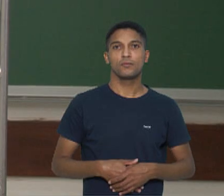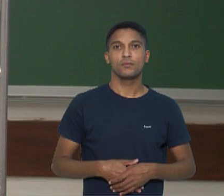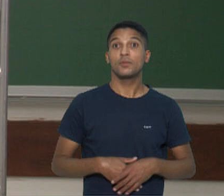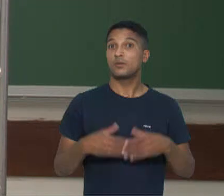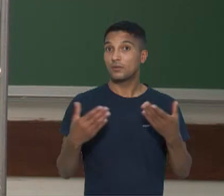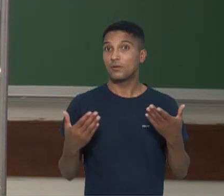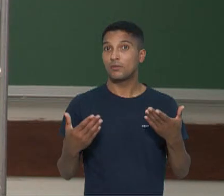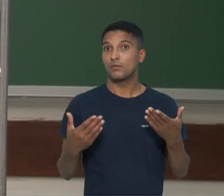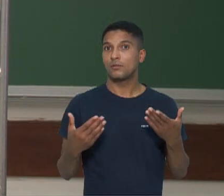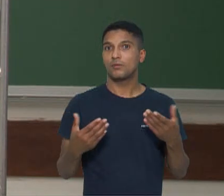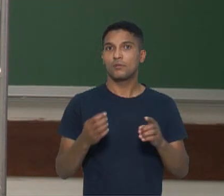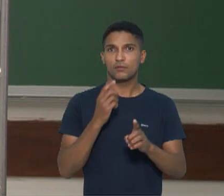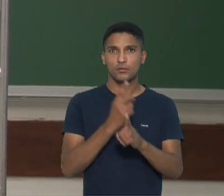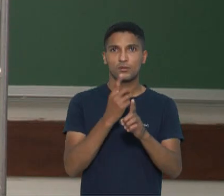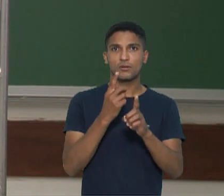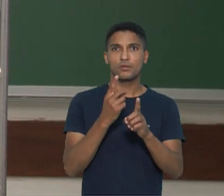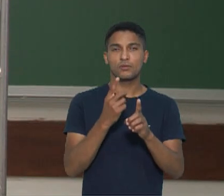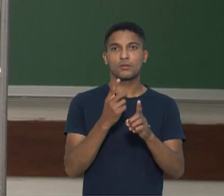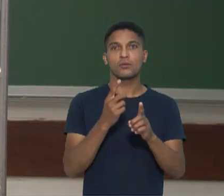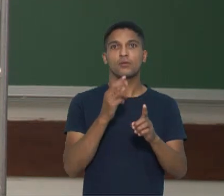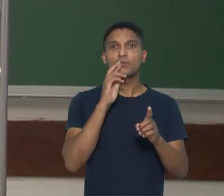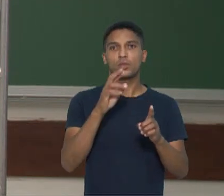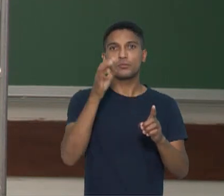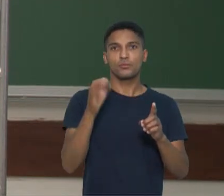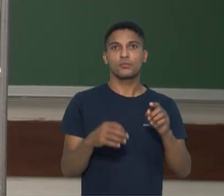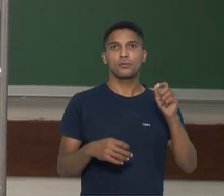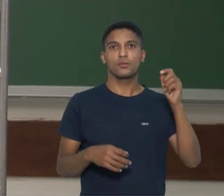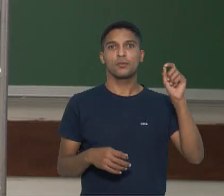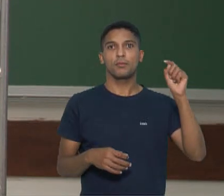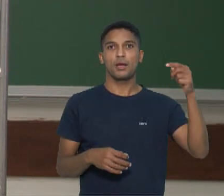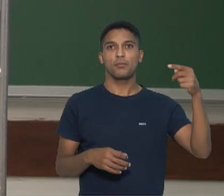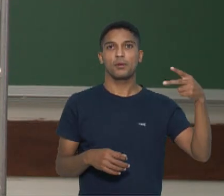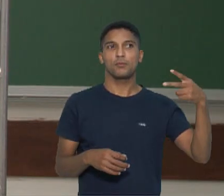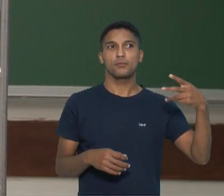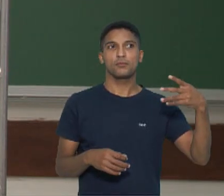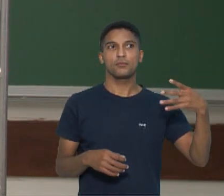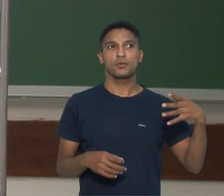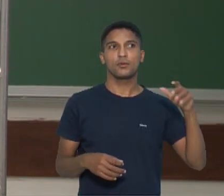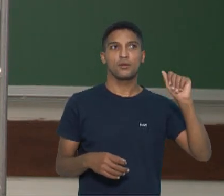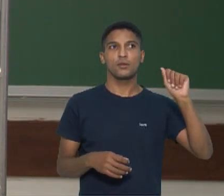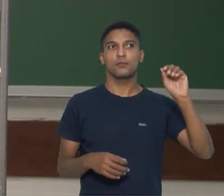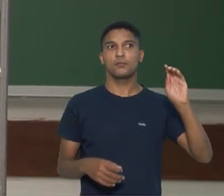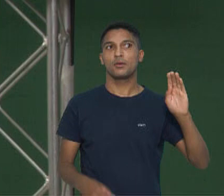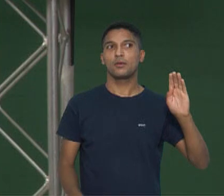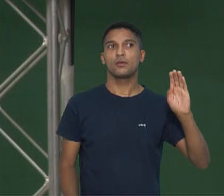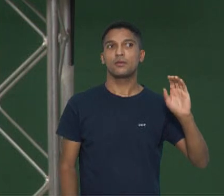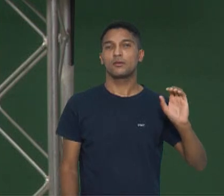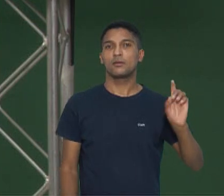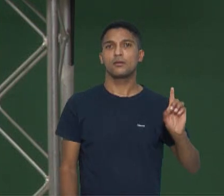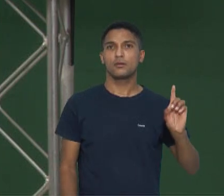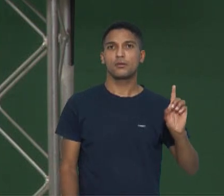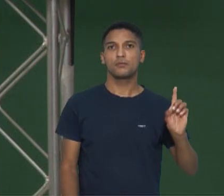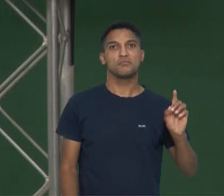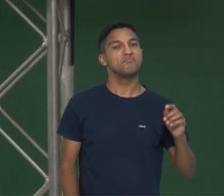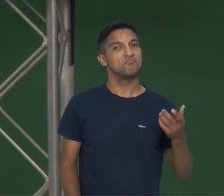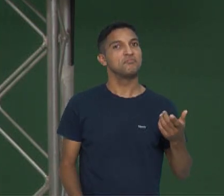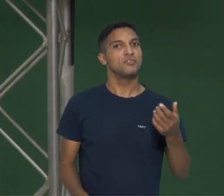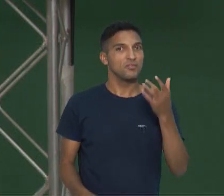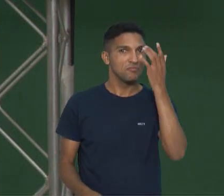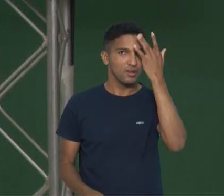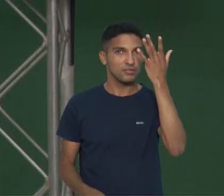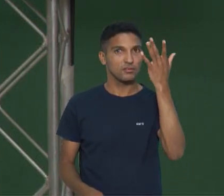E daí? Acharam a alternativa correta? Lembraram? Eu acho que essa foi bem tranquila também, né? A gente viu